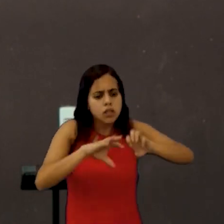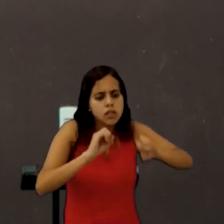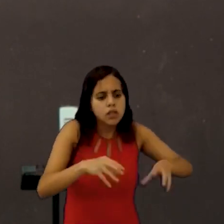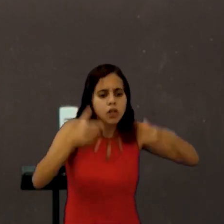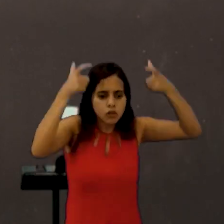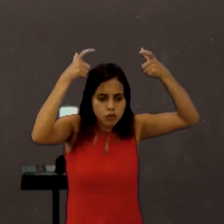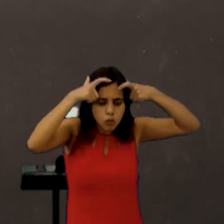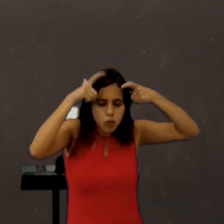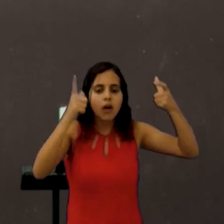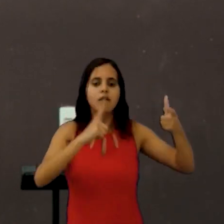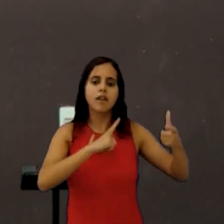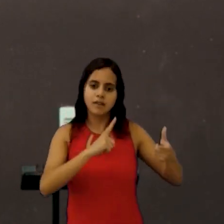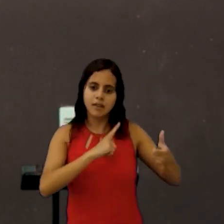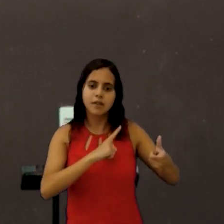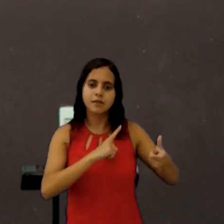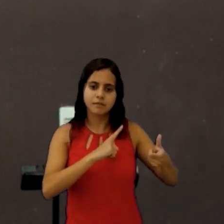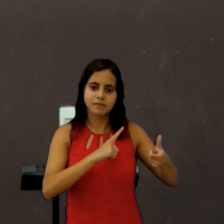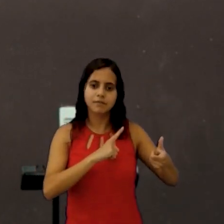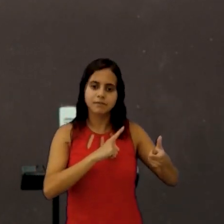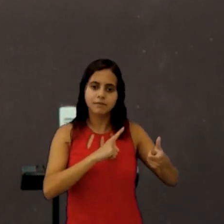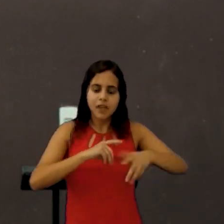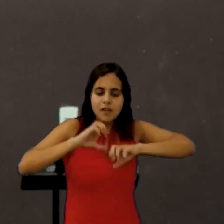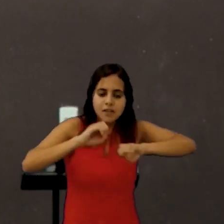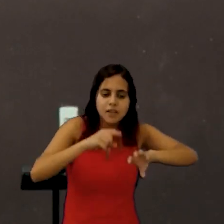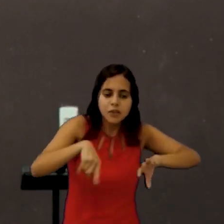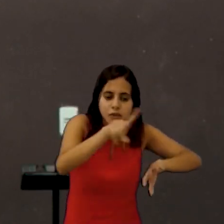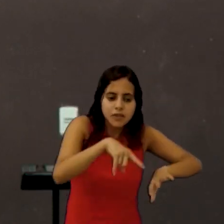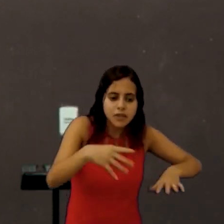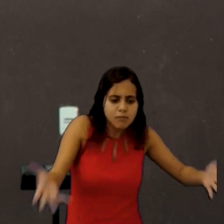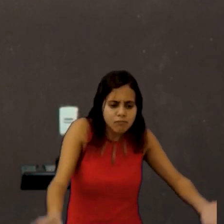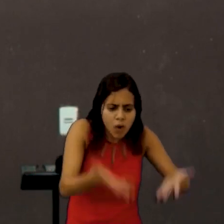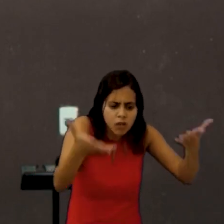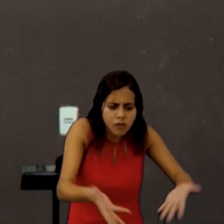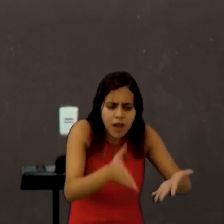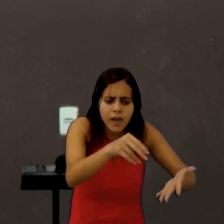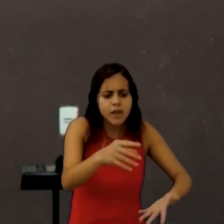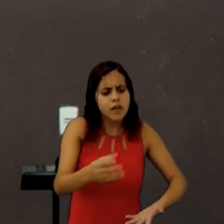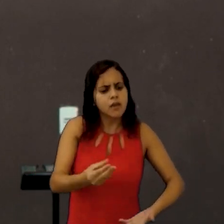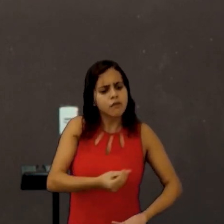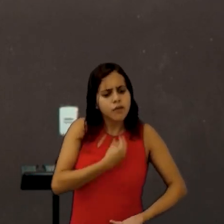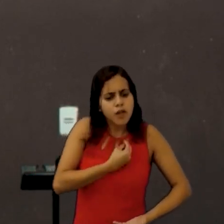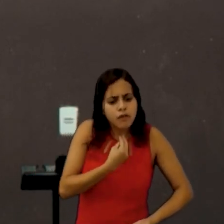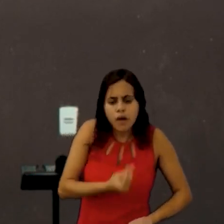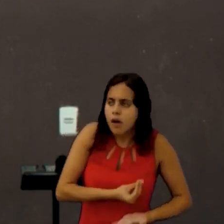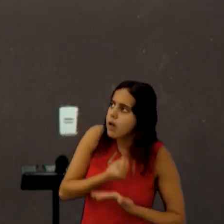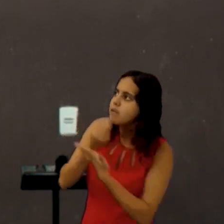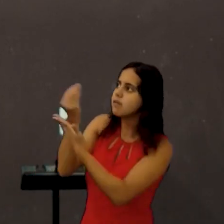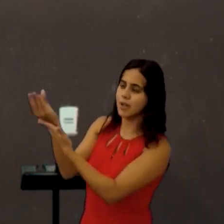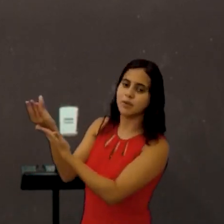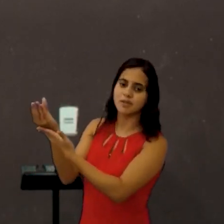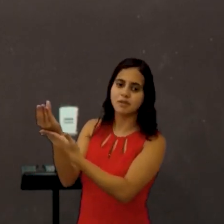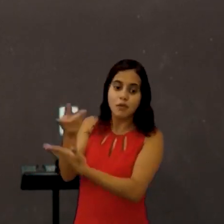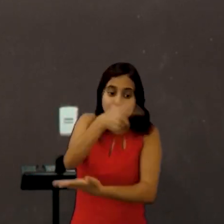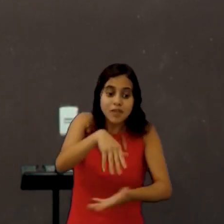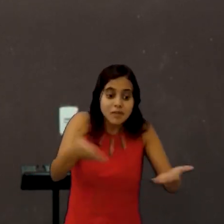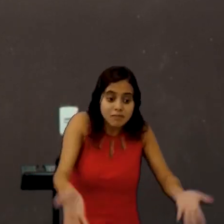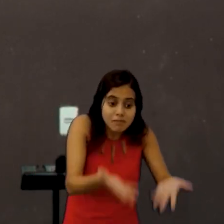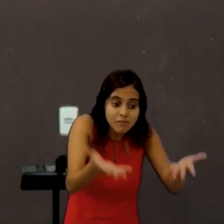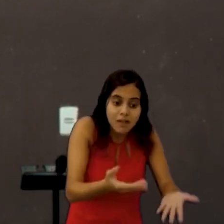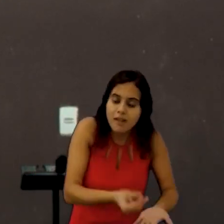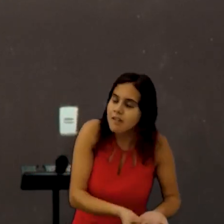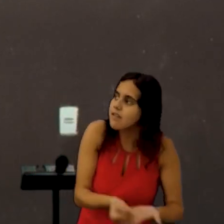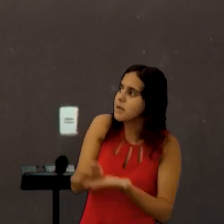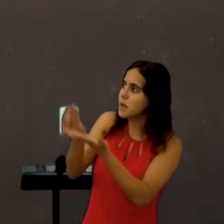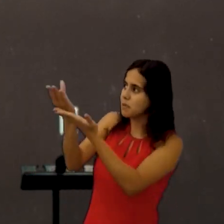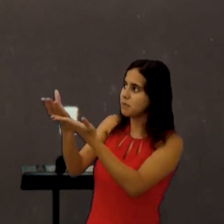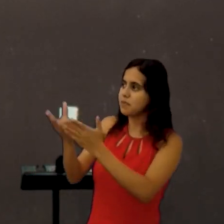da obra do Senhor. Eu estou tentando persuadir você a ser uma pessoa para a glória de Deus. E eu não quero aqui dizer para você e me recomendar